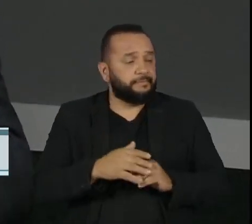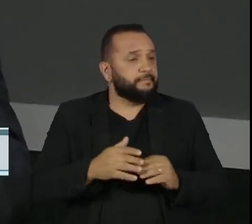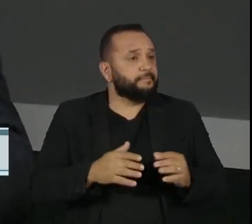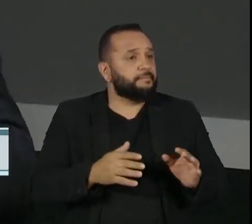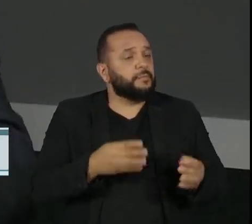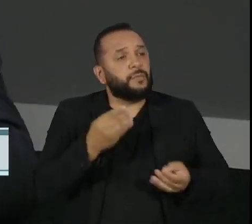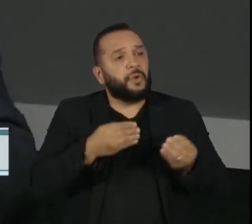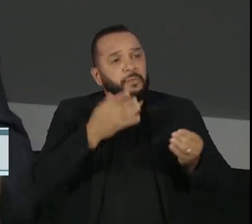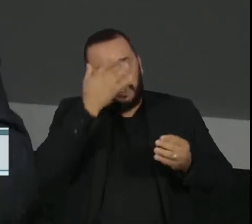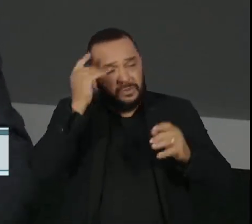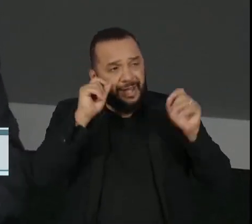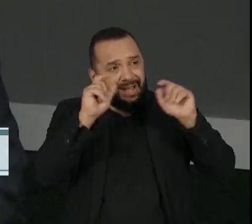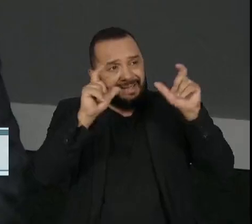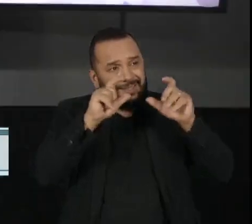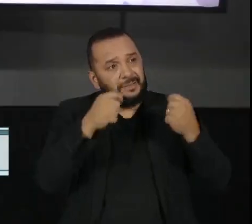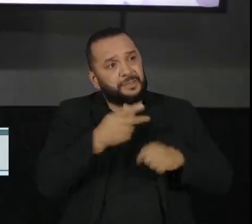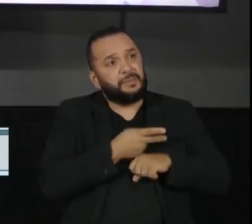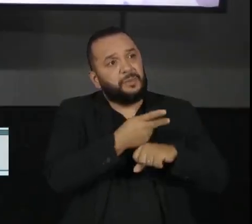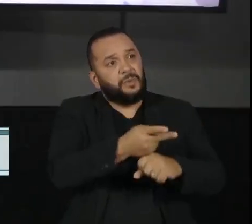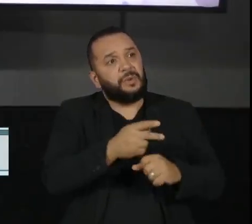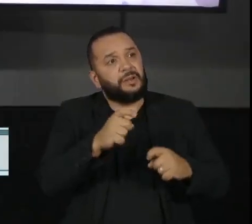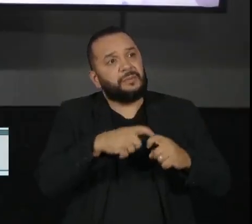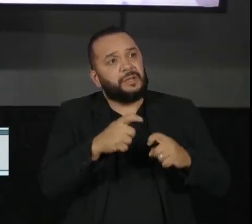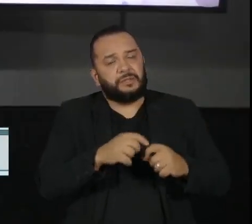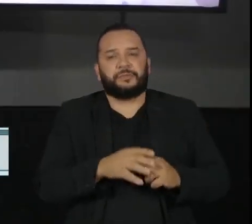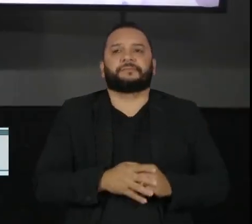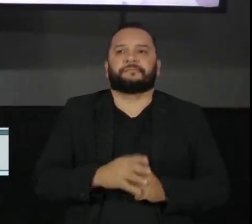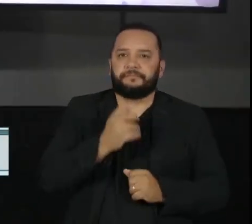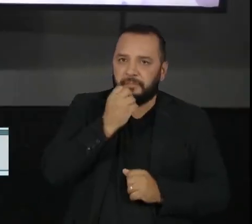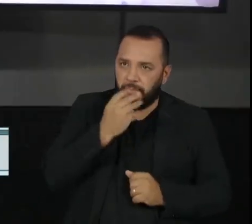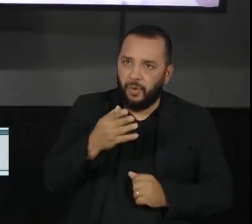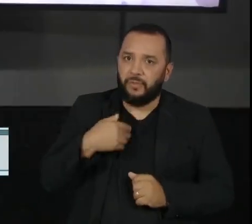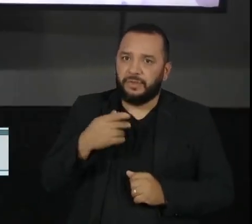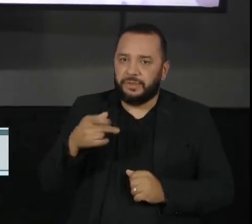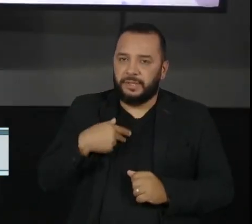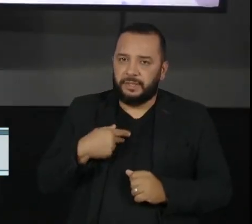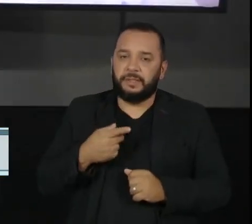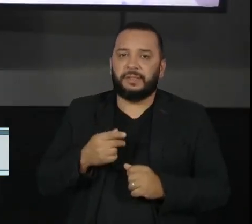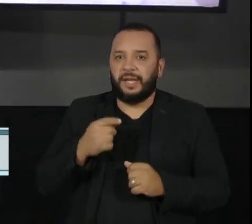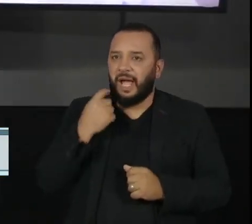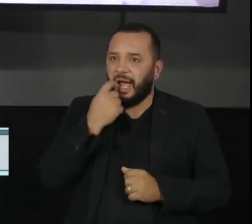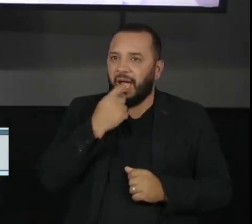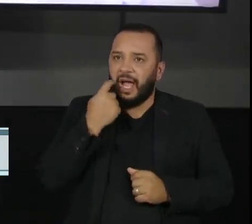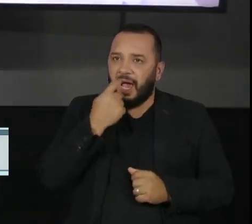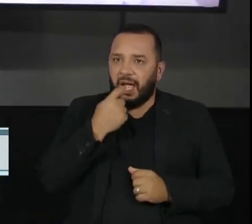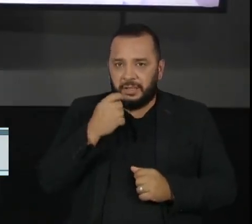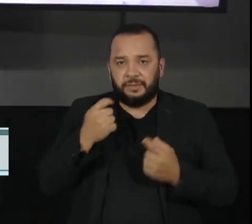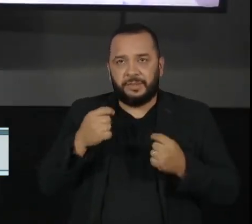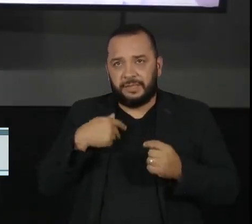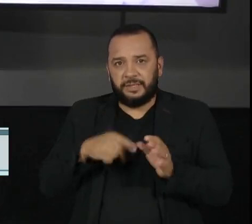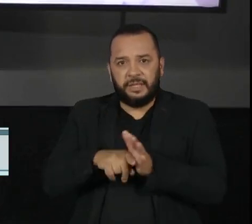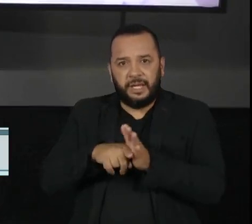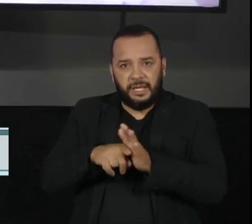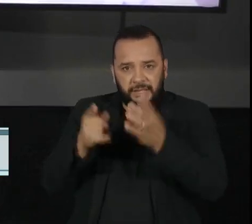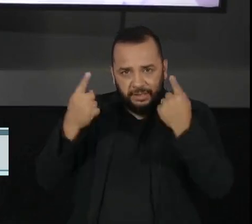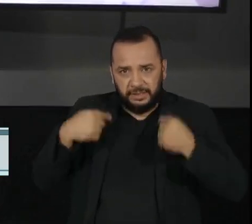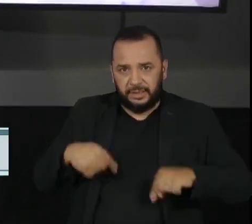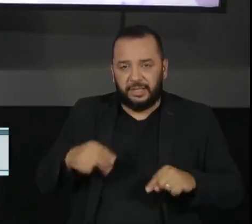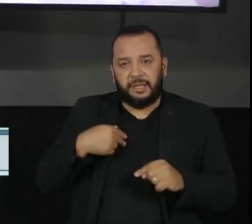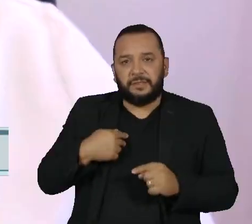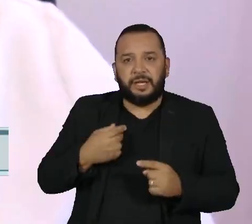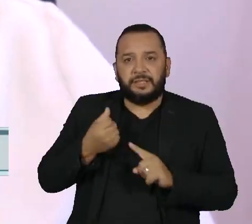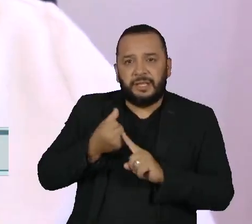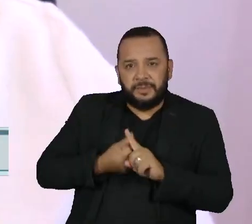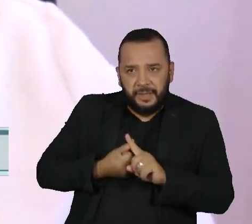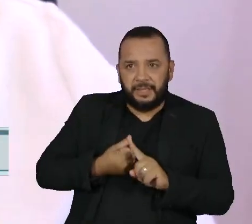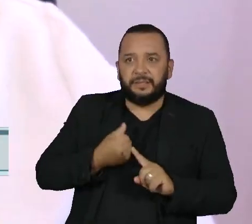que indica que está na hora de procurar o médico? O ideal é que você sempre procure o seu dentista para fazer consultas de prevenção, pelo menos a cada